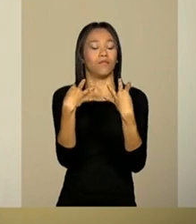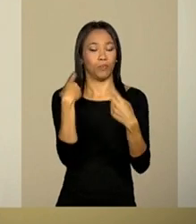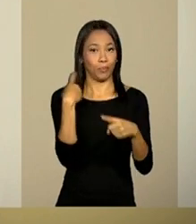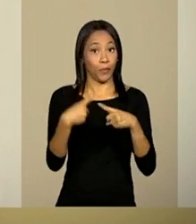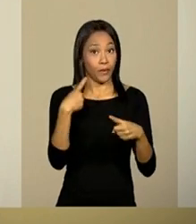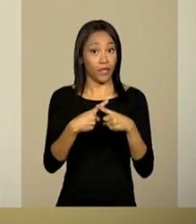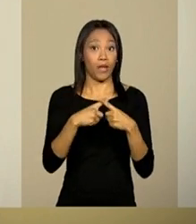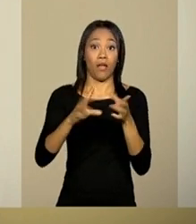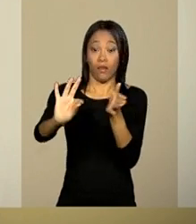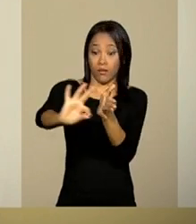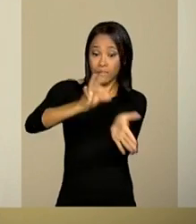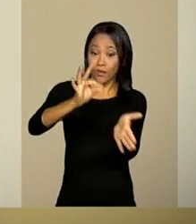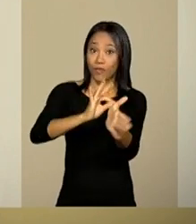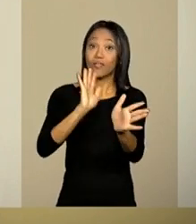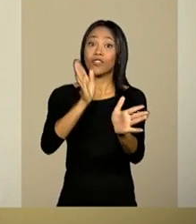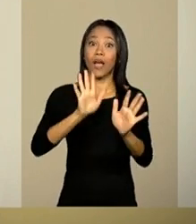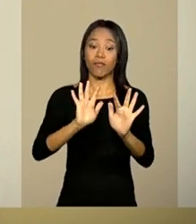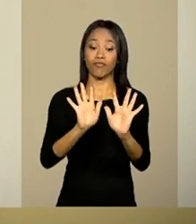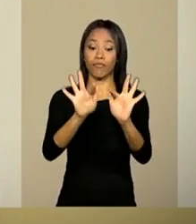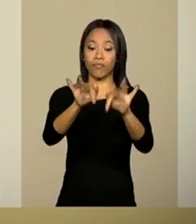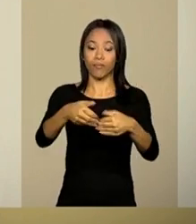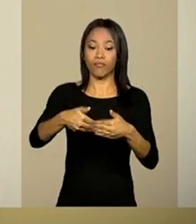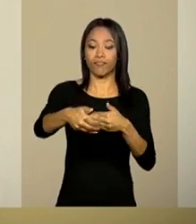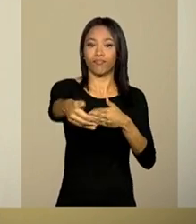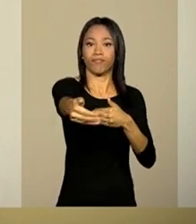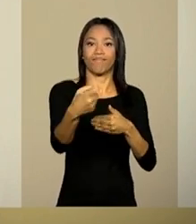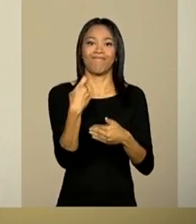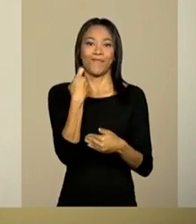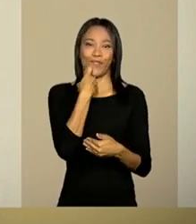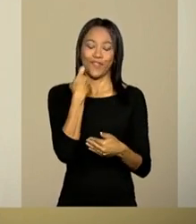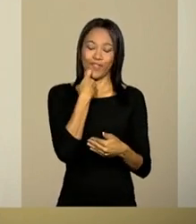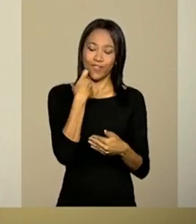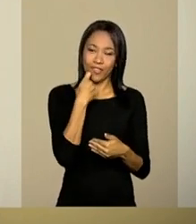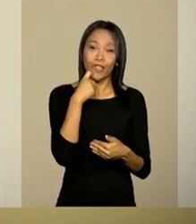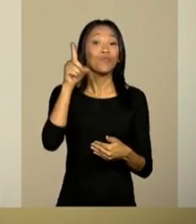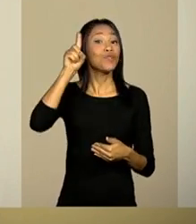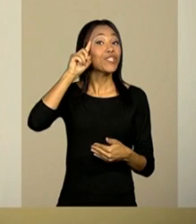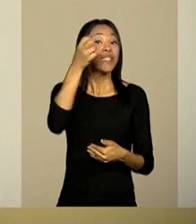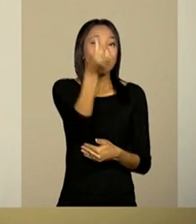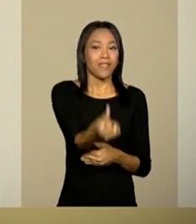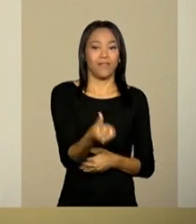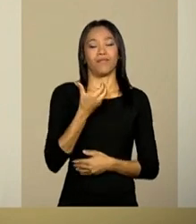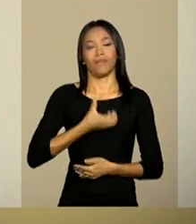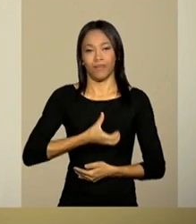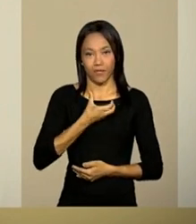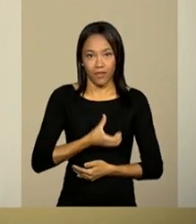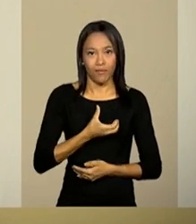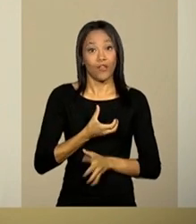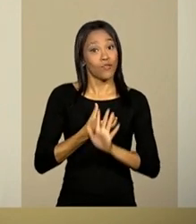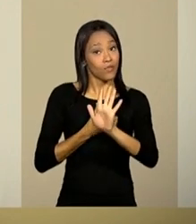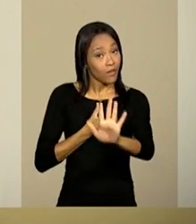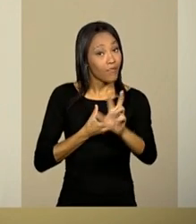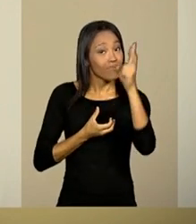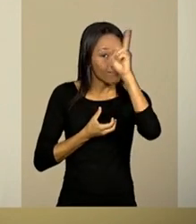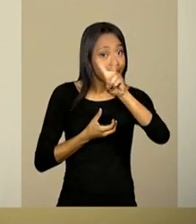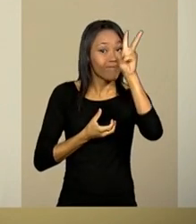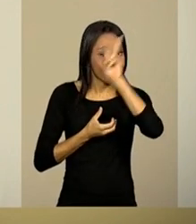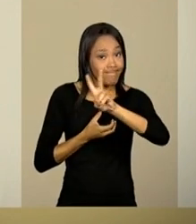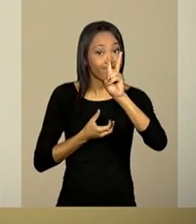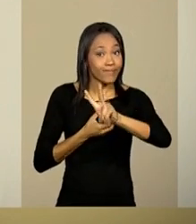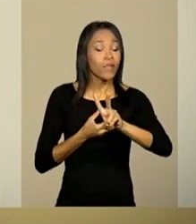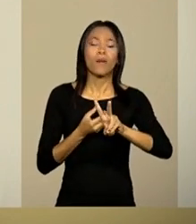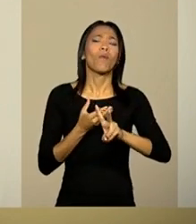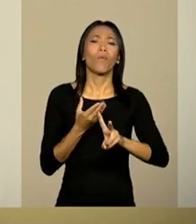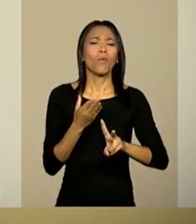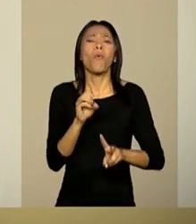as inscrições terminam nessa próxima sexta-feira dia 6 de dezembro Só lembrando Luciano para